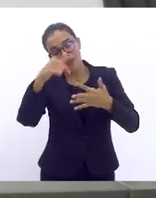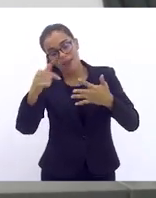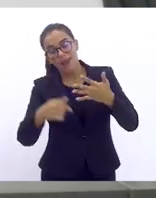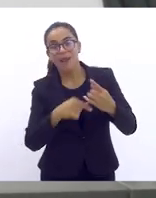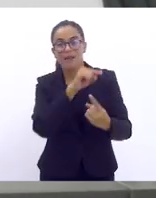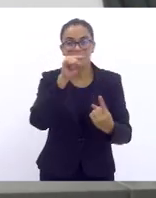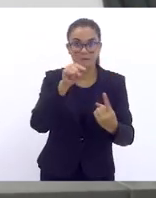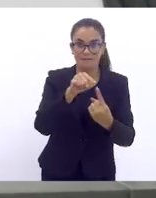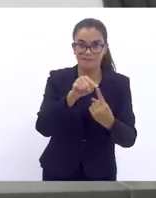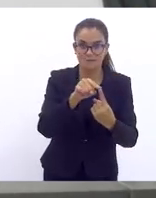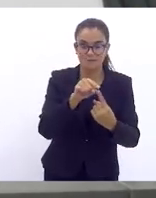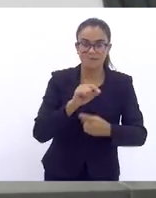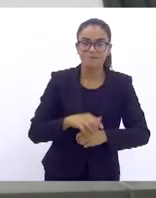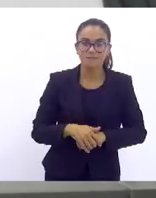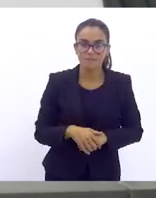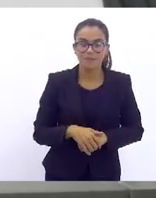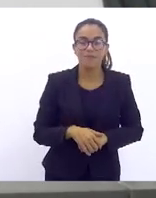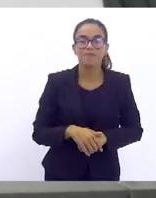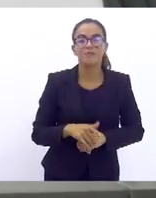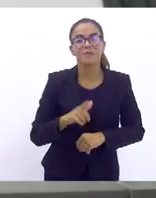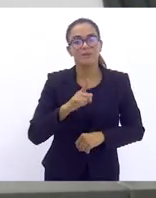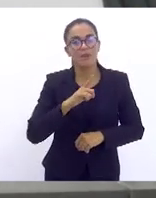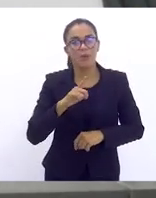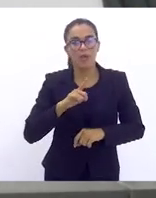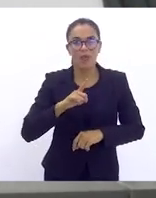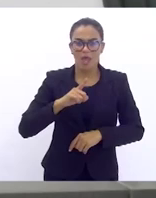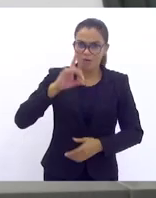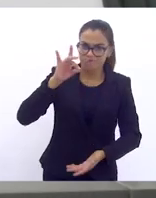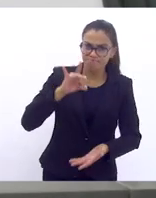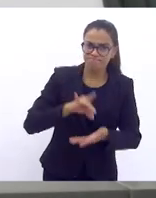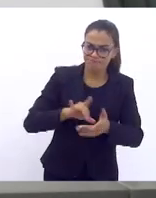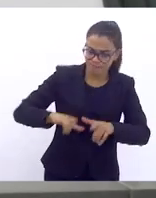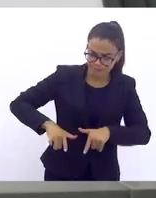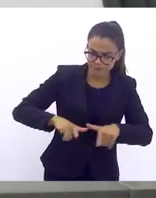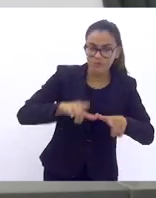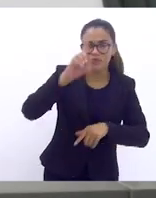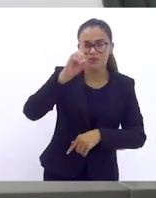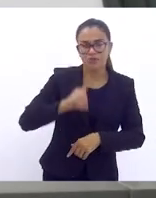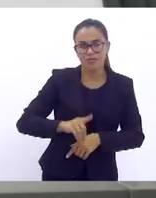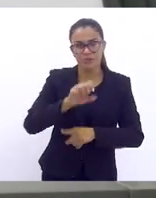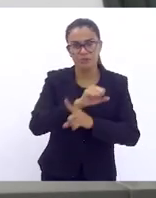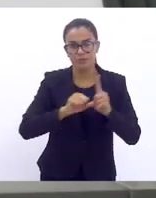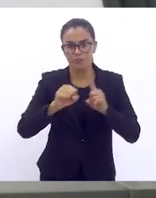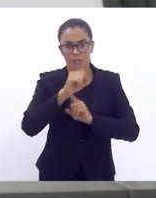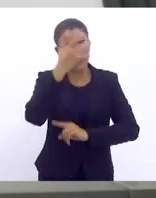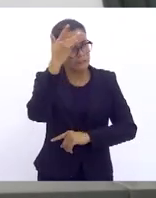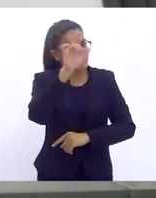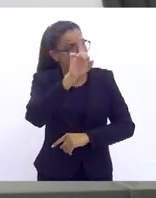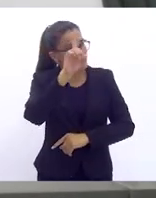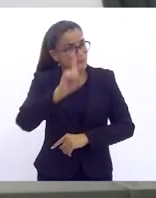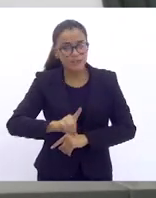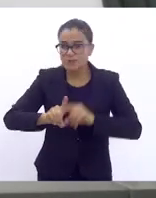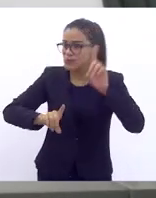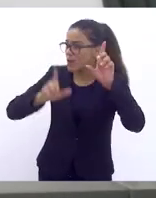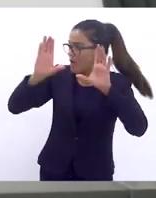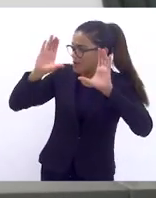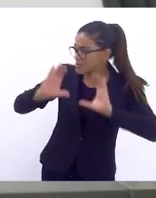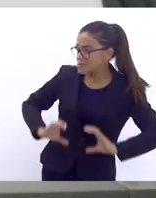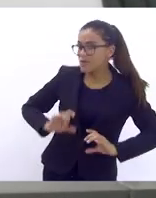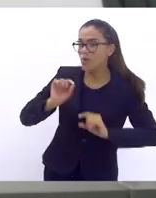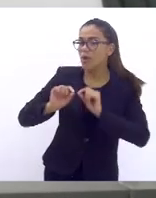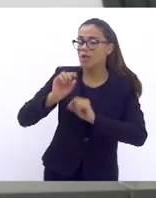então efetivação dos direitos sociais né Para que as pessoas possam ter um mínimo de dignidade